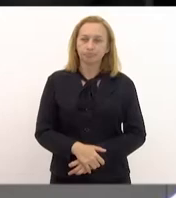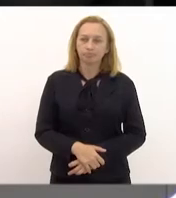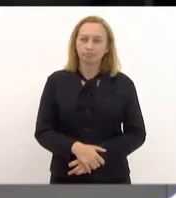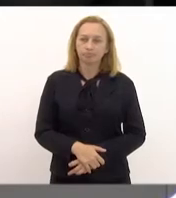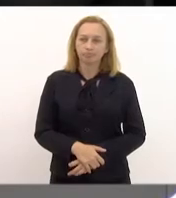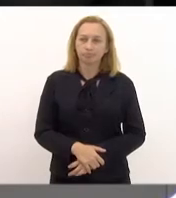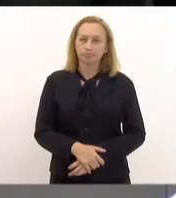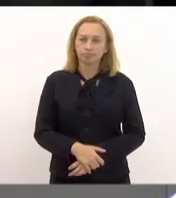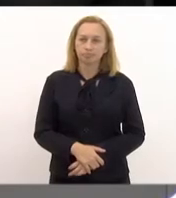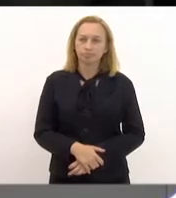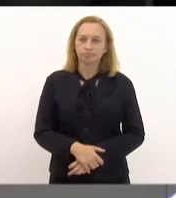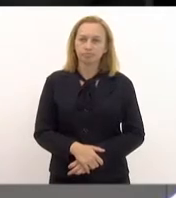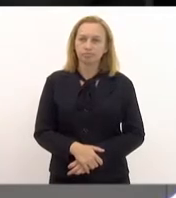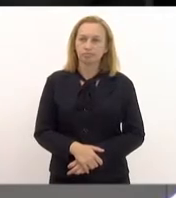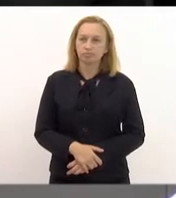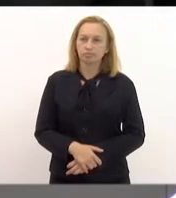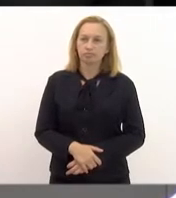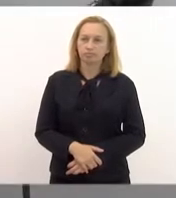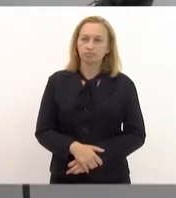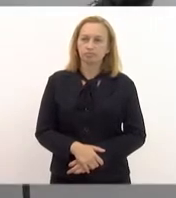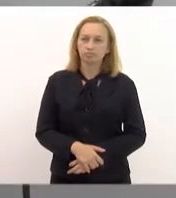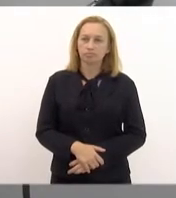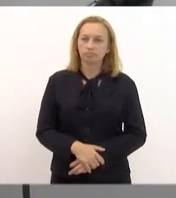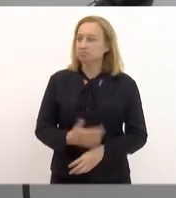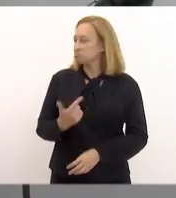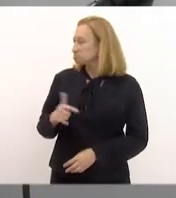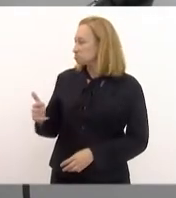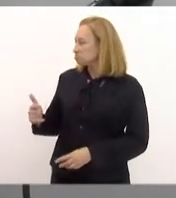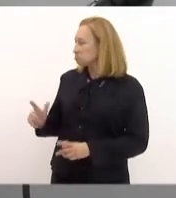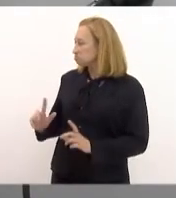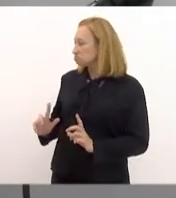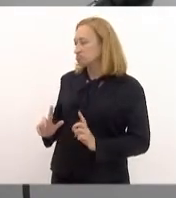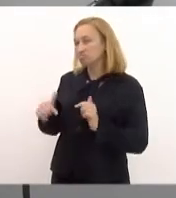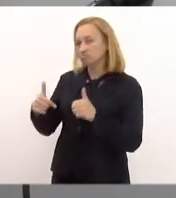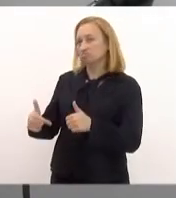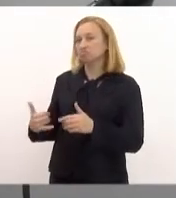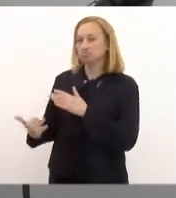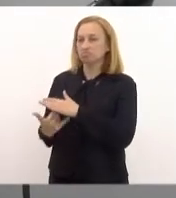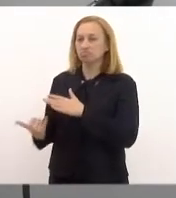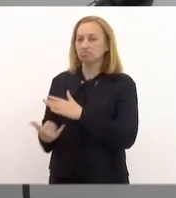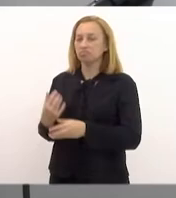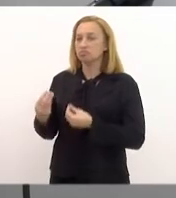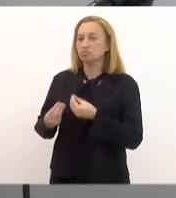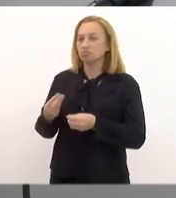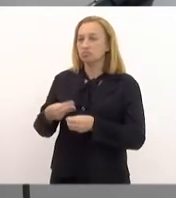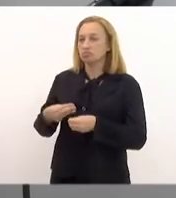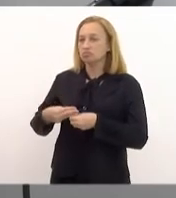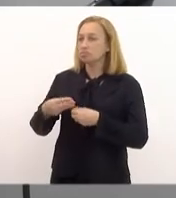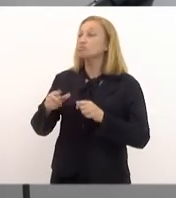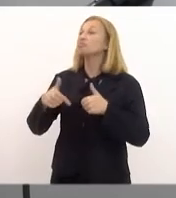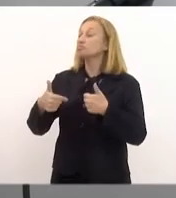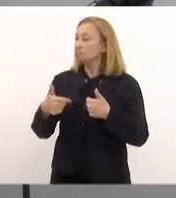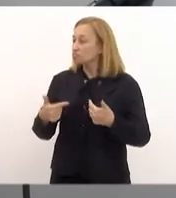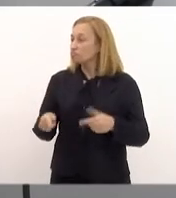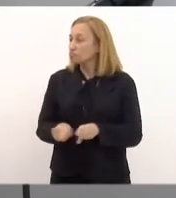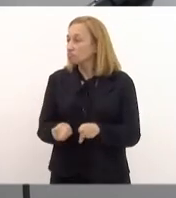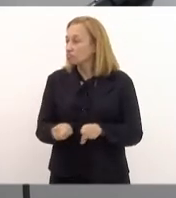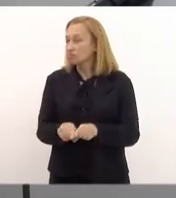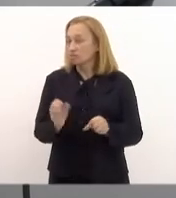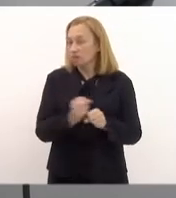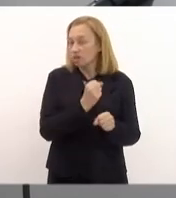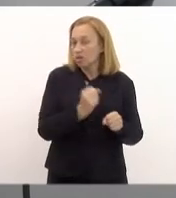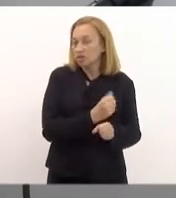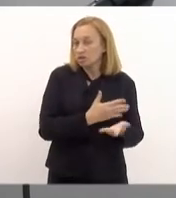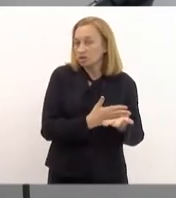Mas se não houver uma ação do ente metropolitano, o município do Rio não vai ter essa iniciativa. Uhum. Né? Essa obra começou em